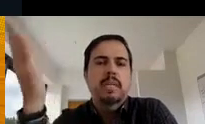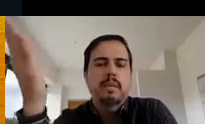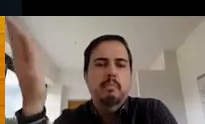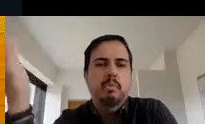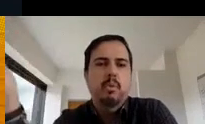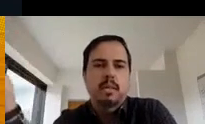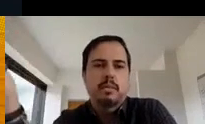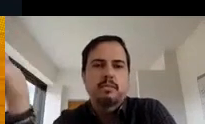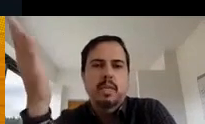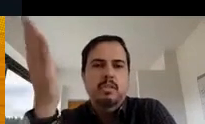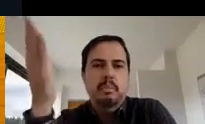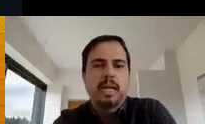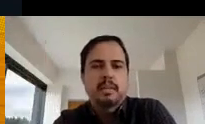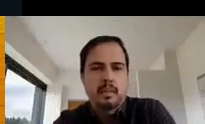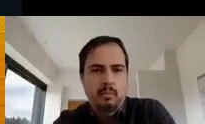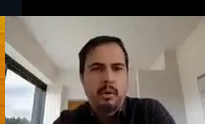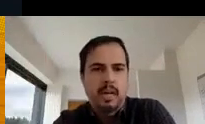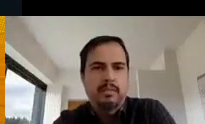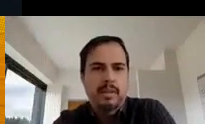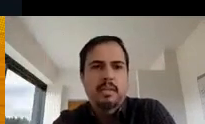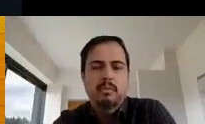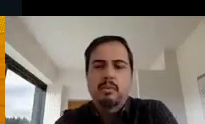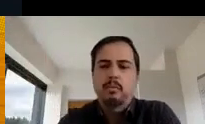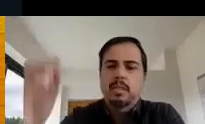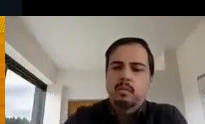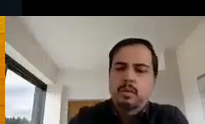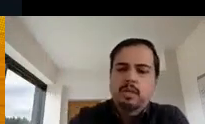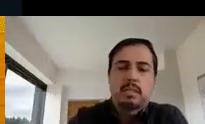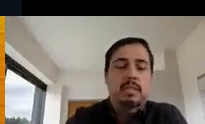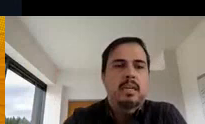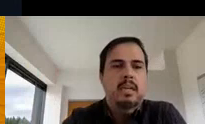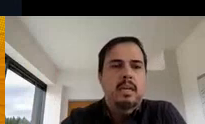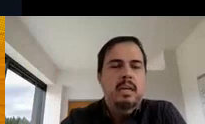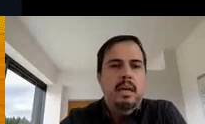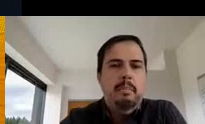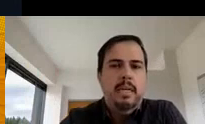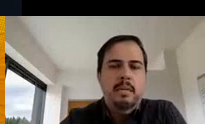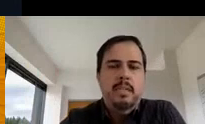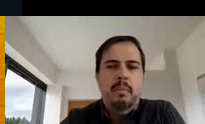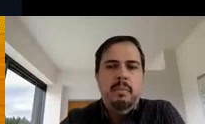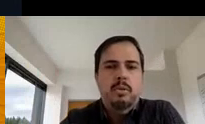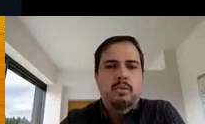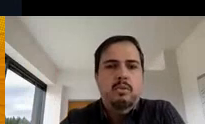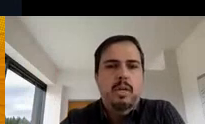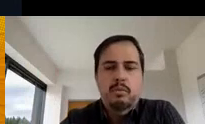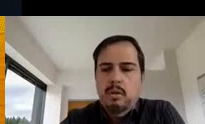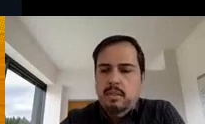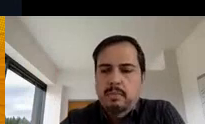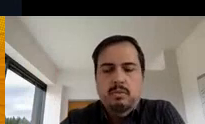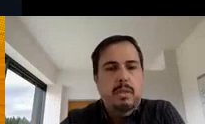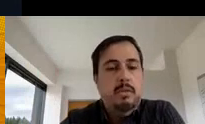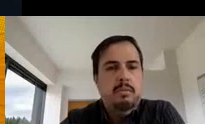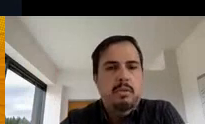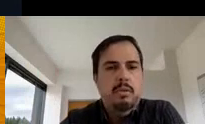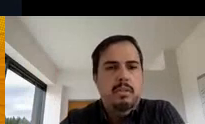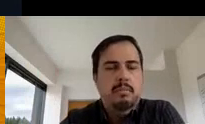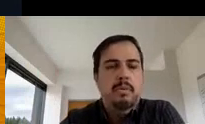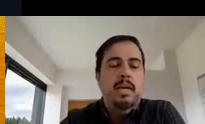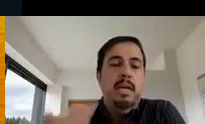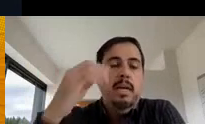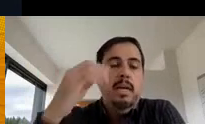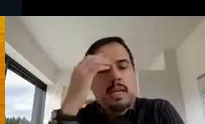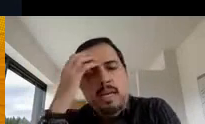né, do jogador, a imperícia burra. Você não tem explicação para o cara fazer, não cometer um erro desse. É praticamente a mesma natureza do erro do lançamento